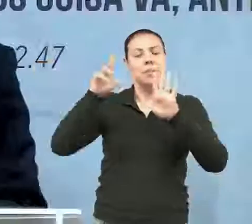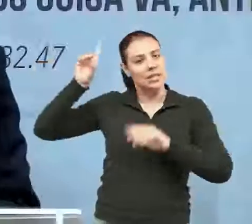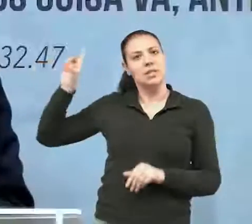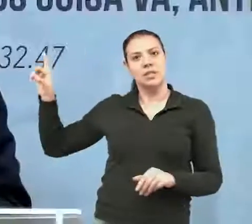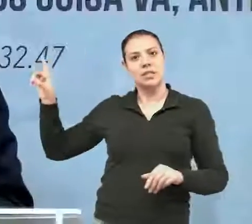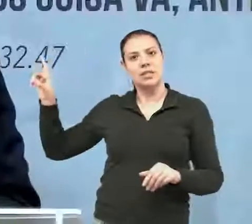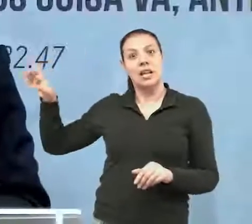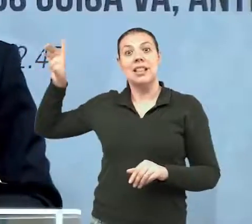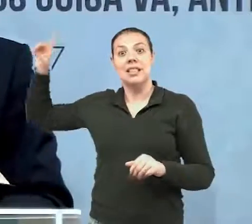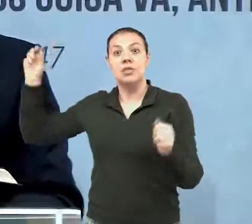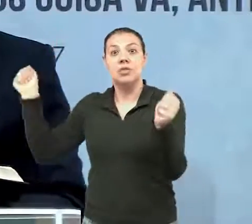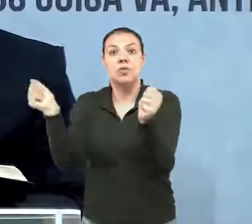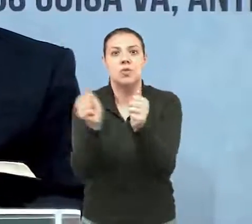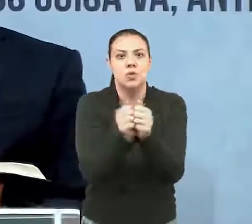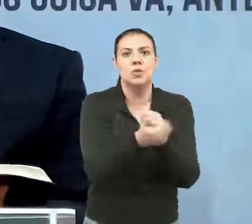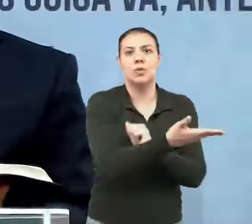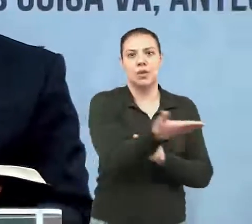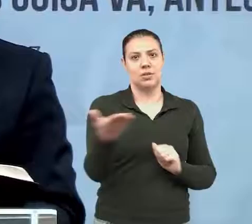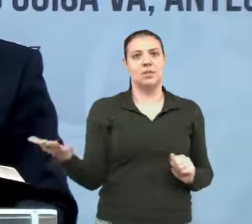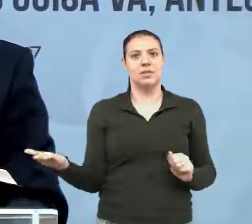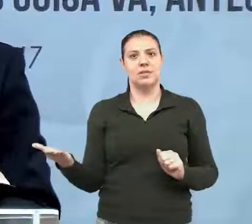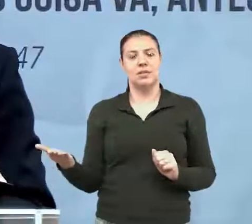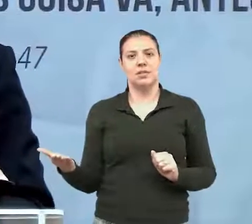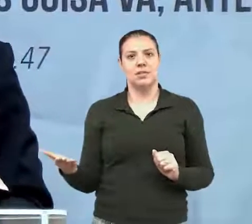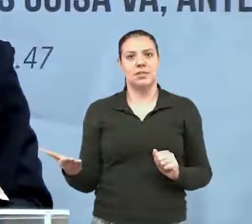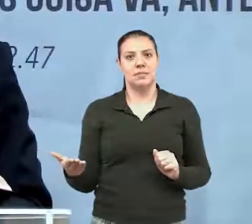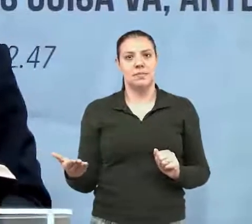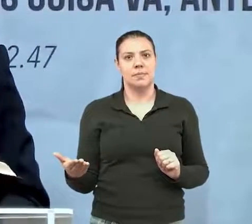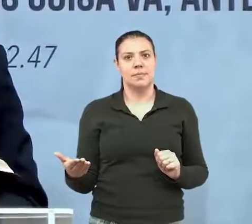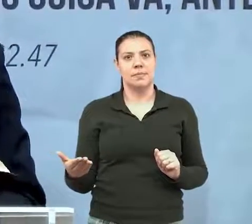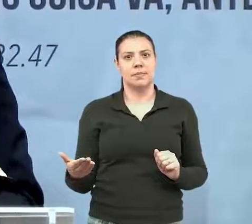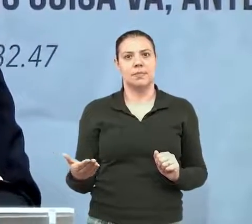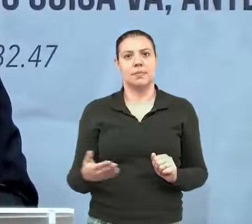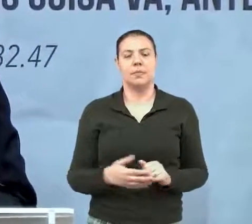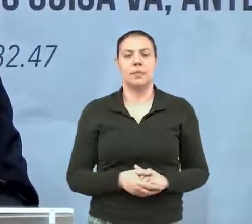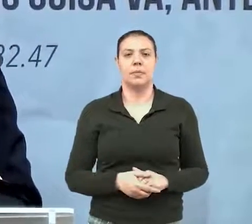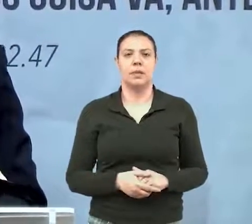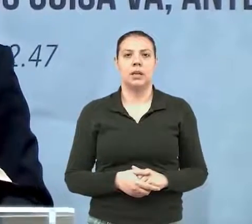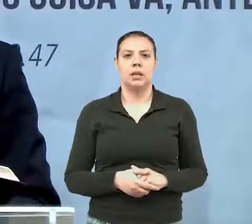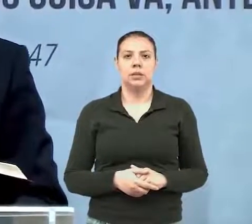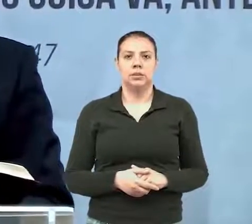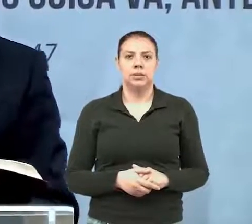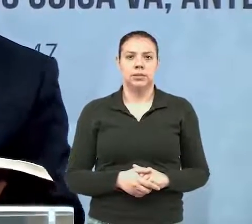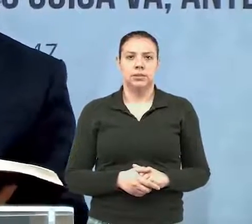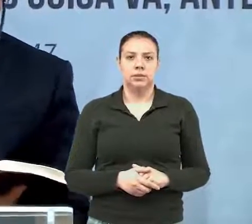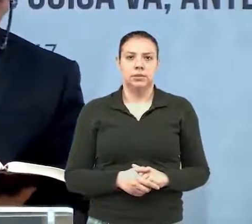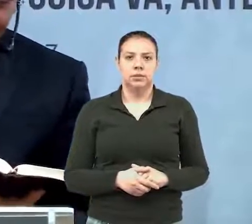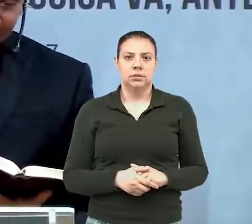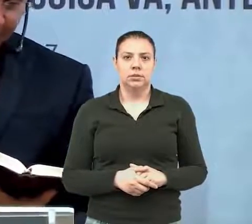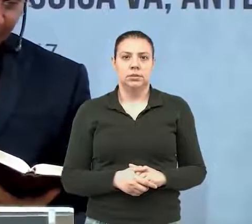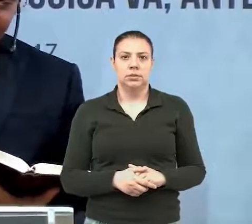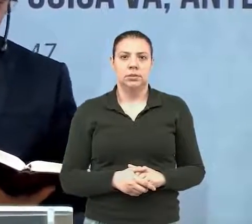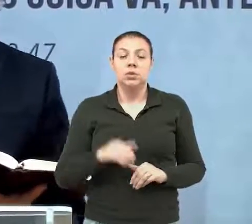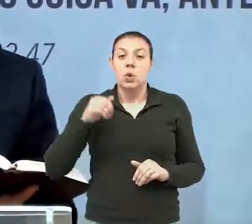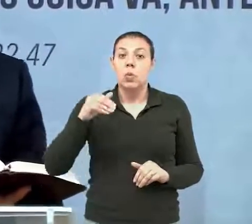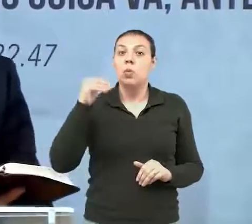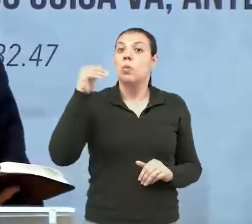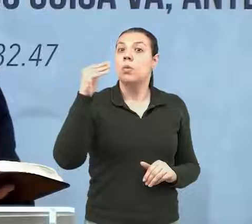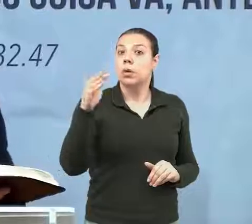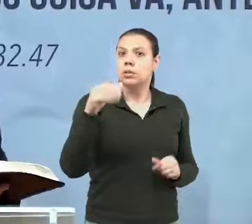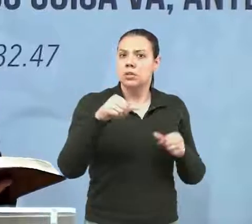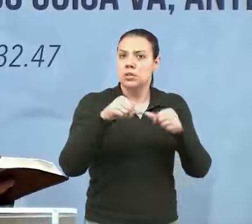Mas agora o profeta vai usar uma linguagem mais intensa ainda na sua fala, quando ele diz: quando